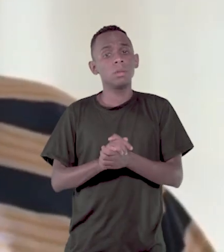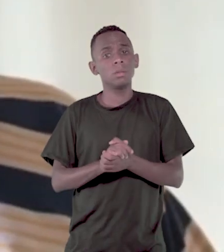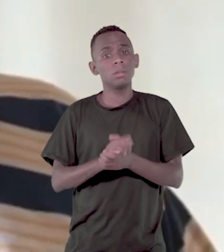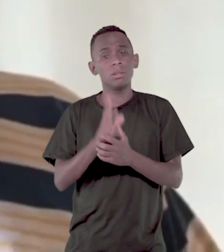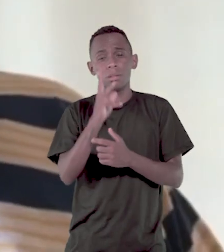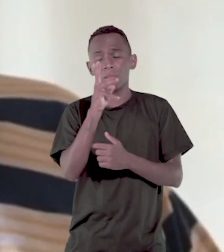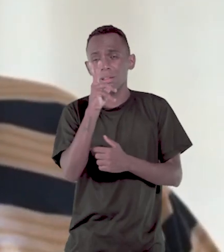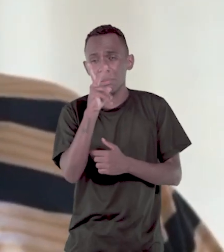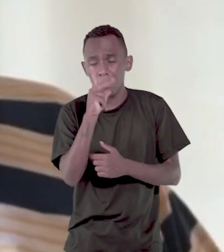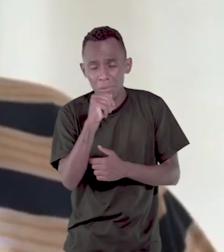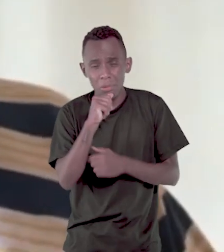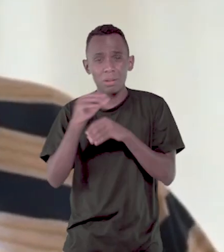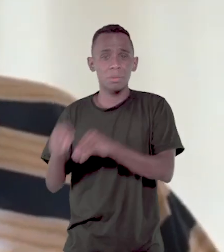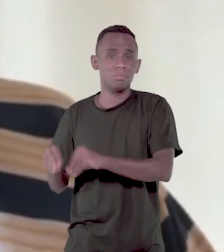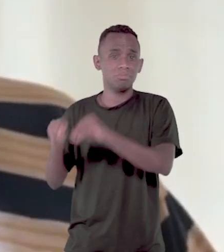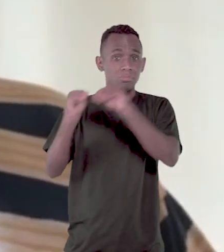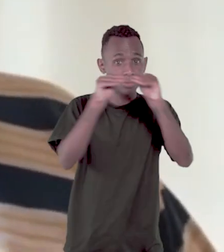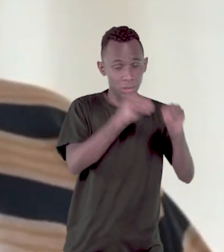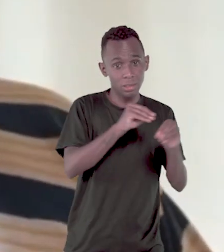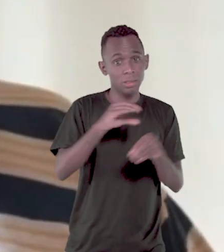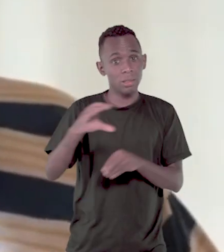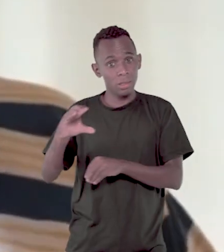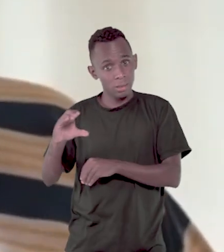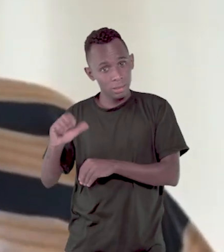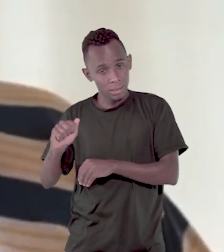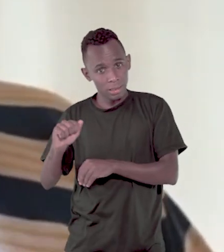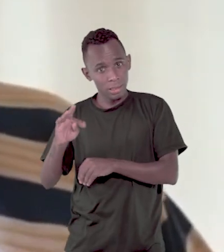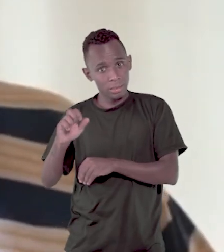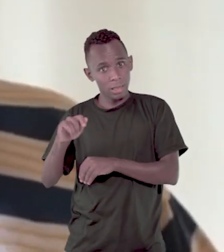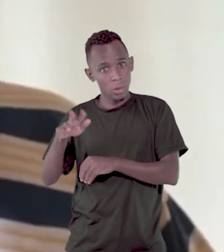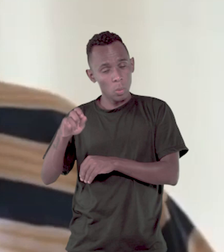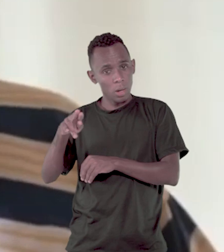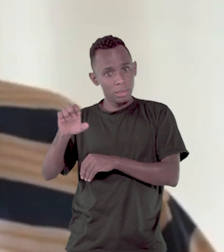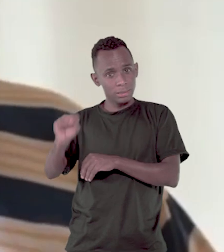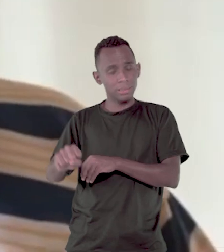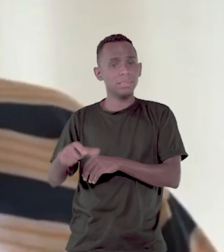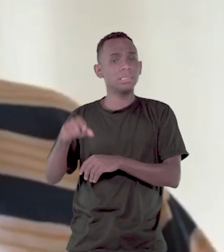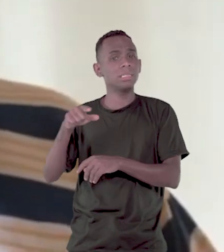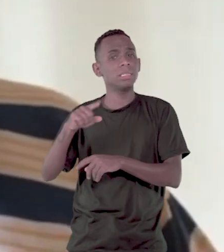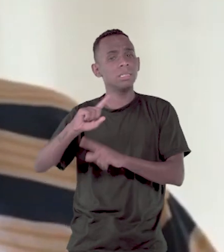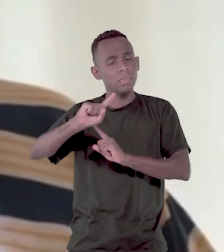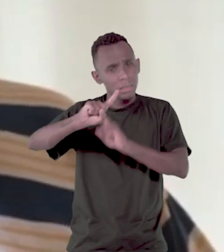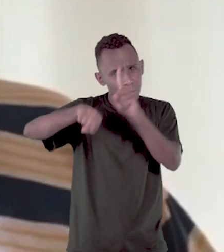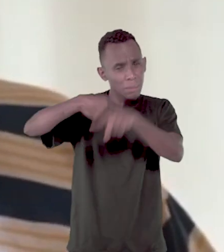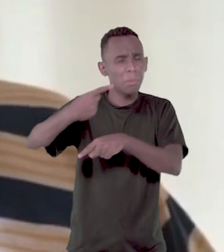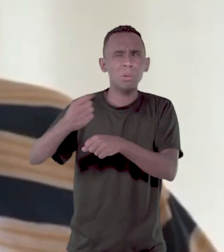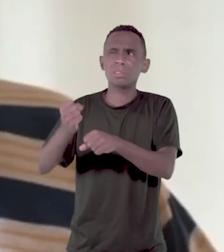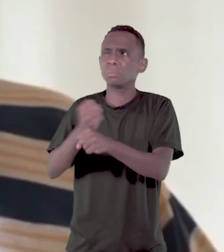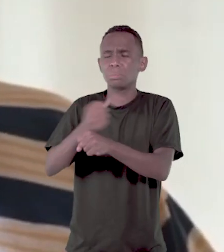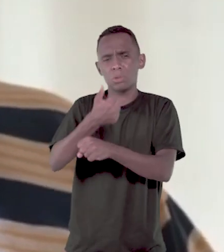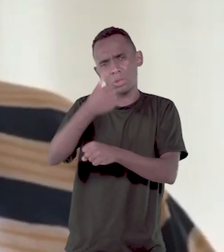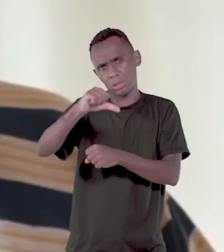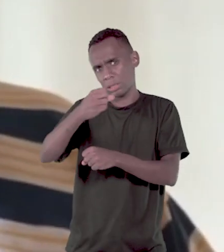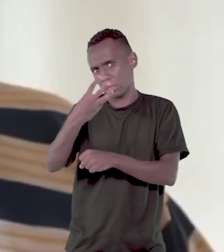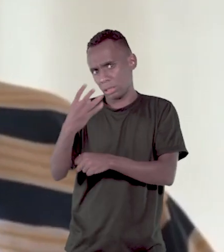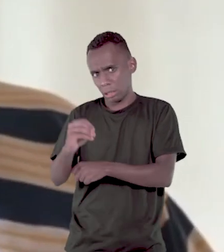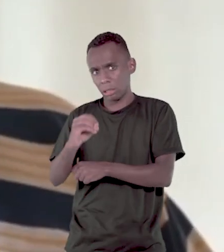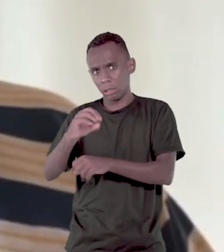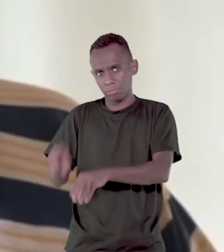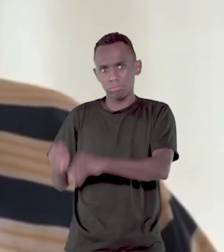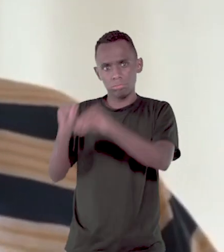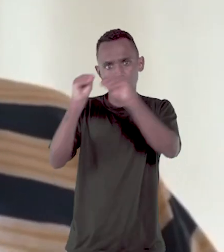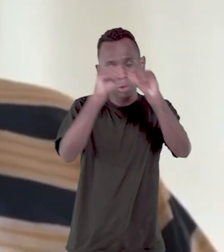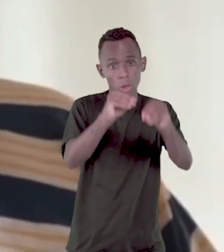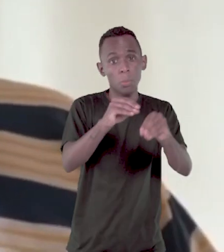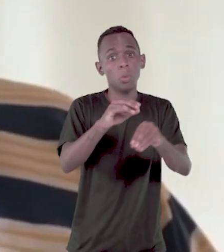E ele ainda demora um pouco para sair de Cataguases, ele é o último a sair de Cataguases, ele sai de Cataguases depois de